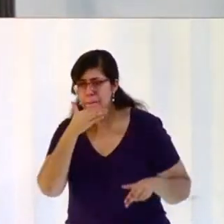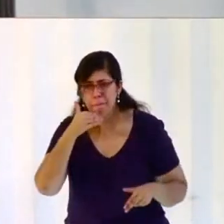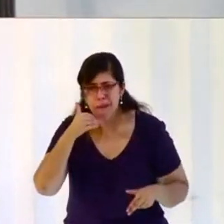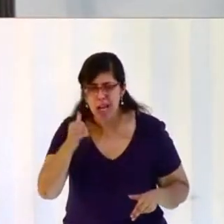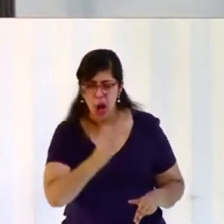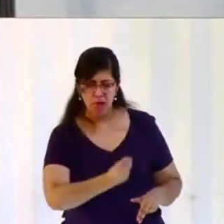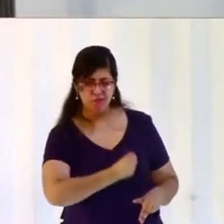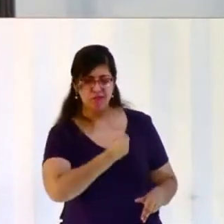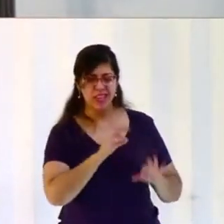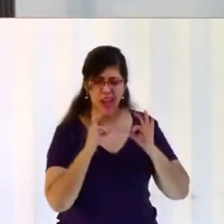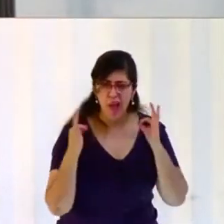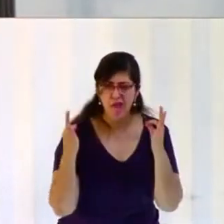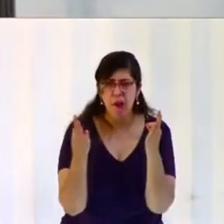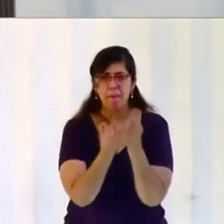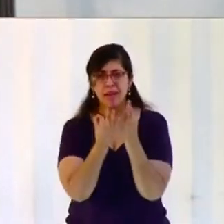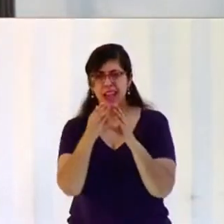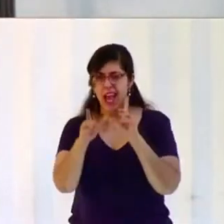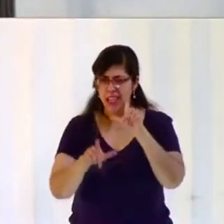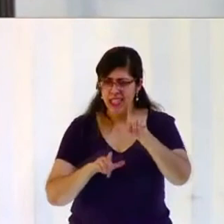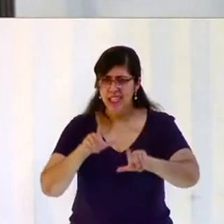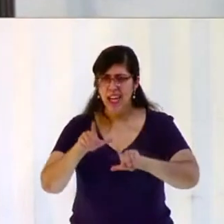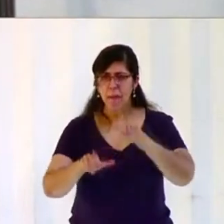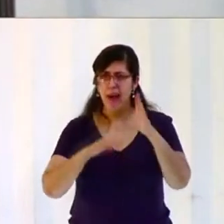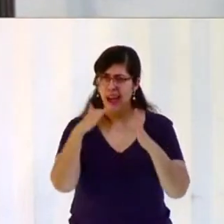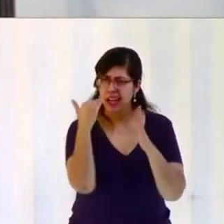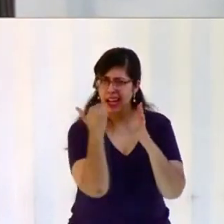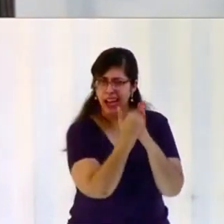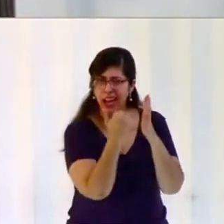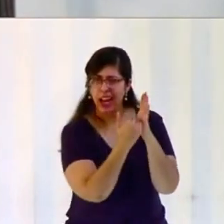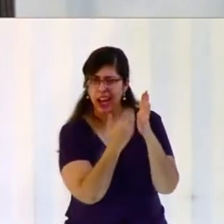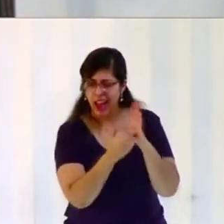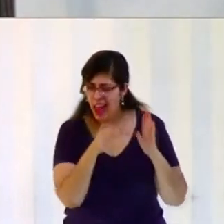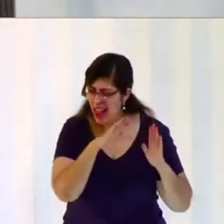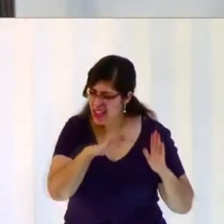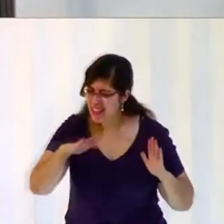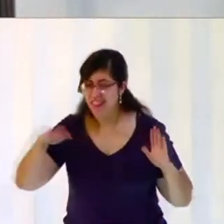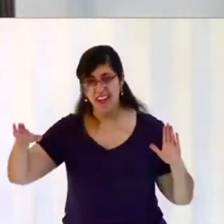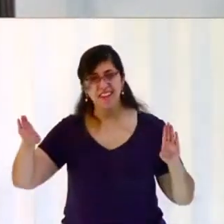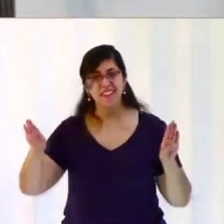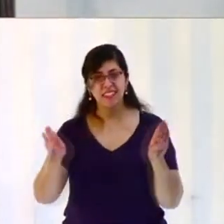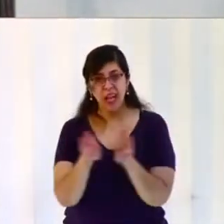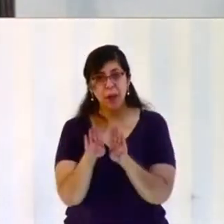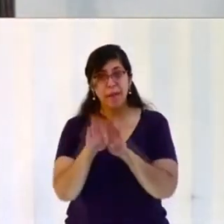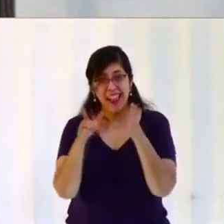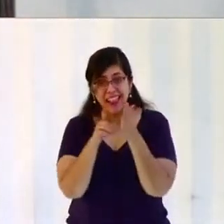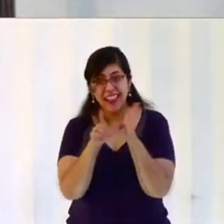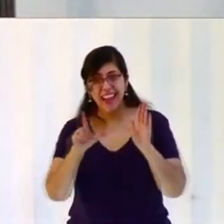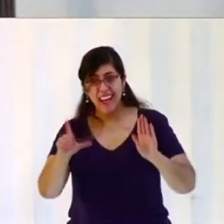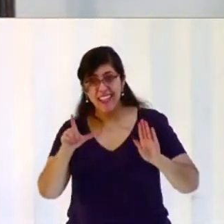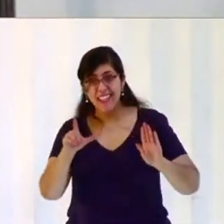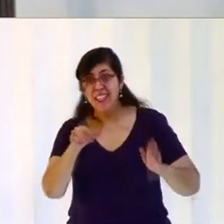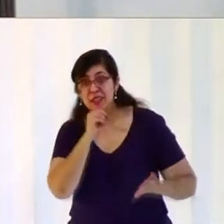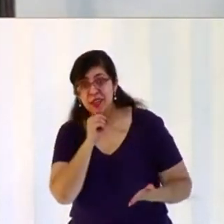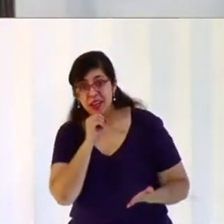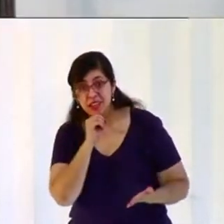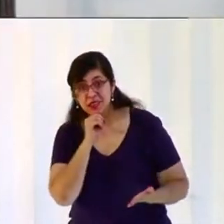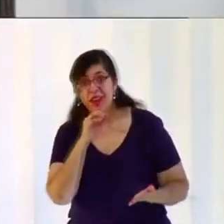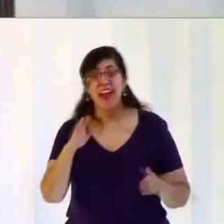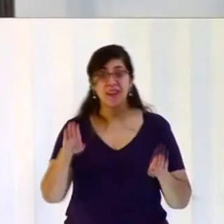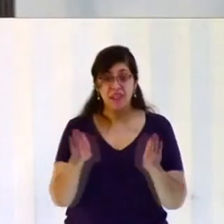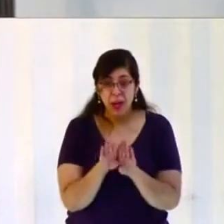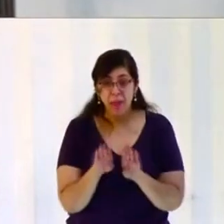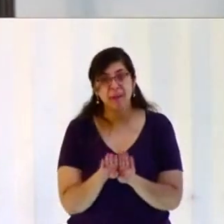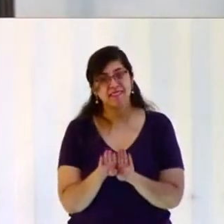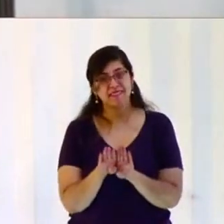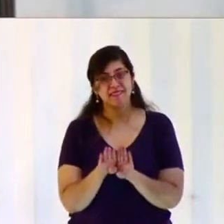para a família, para o trabalho, para as crianças, para os idosos. Este rei